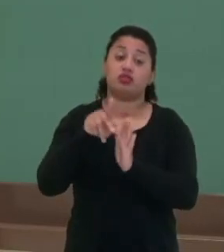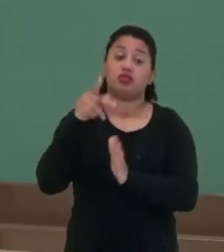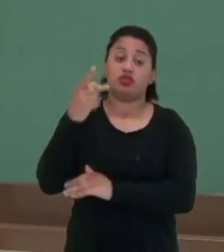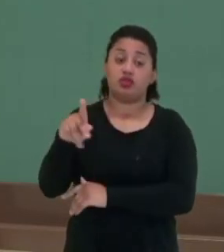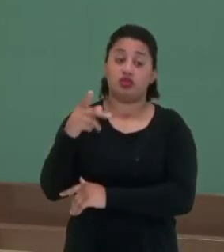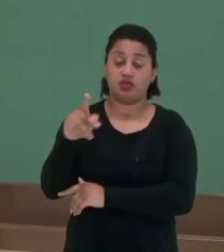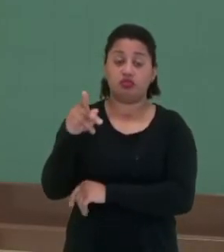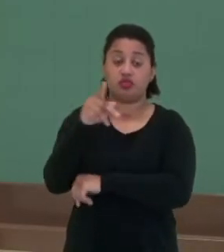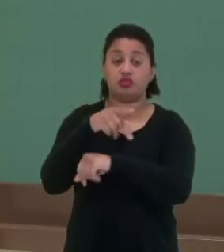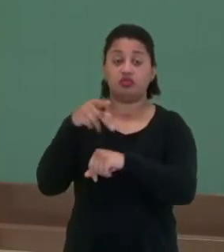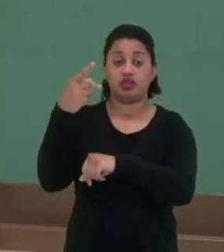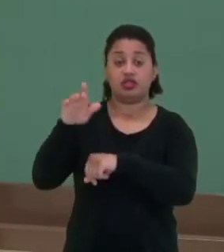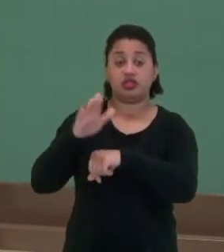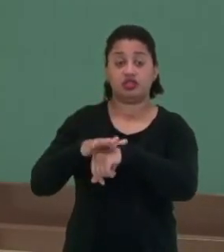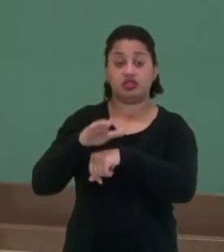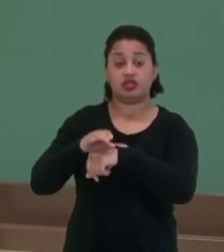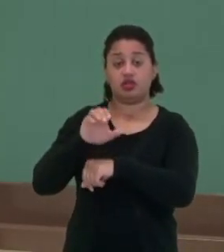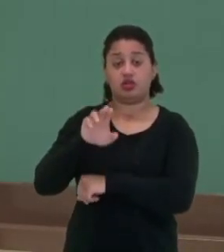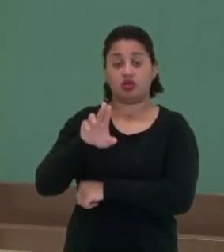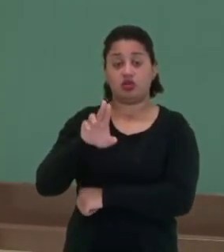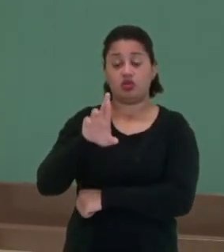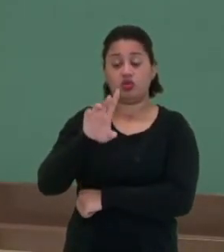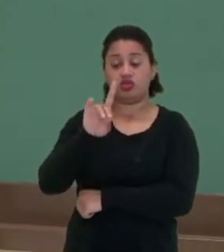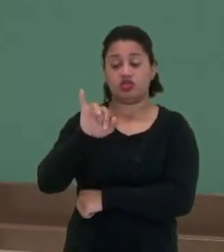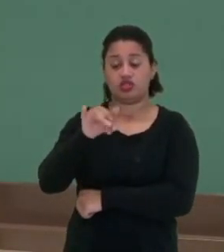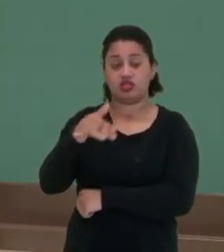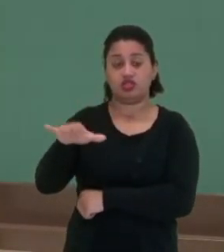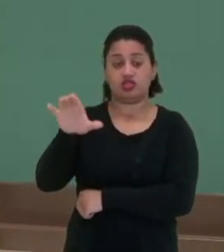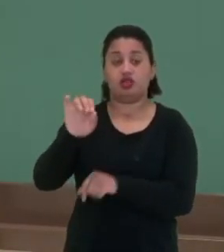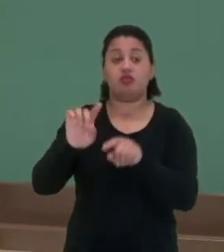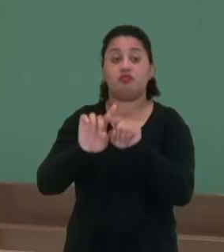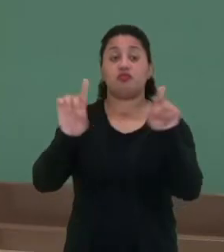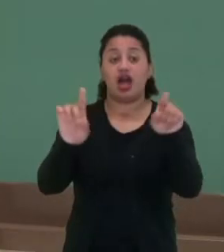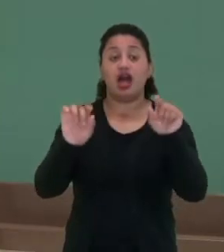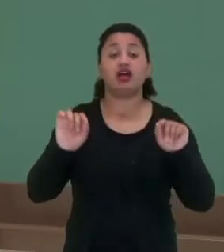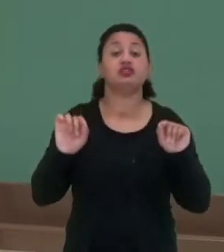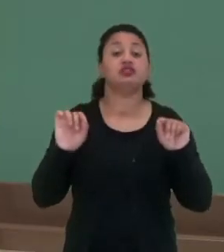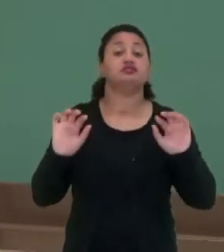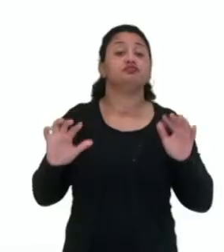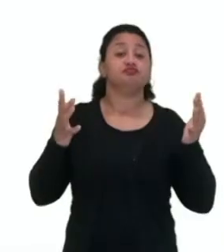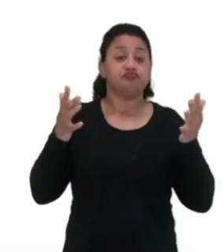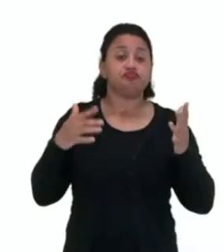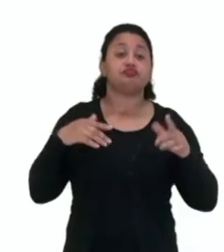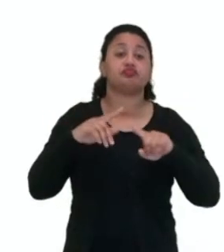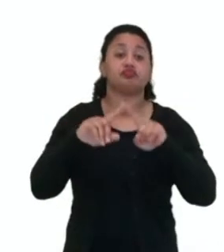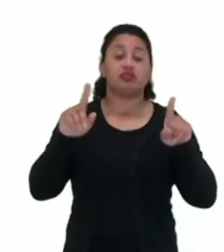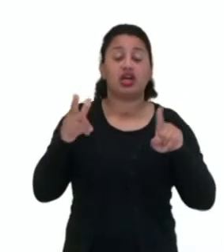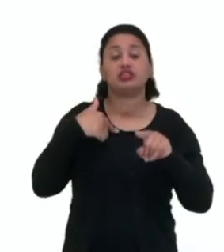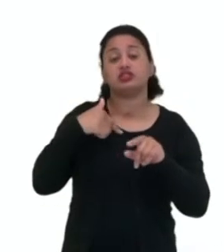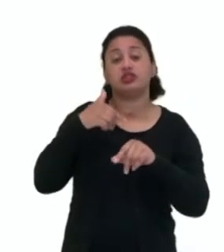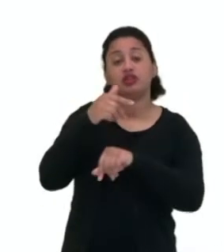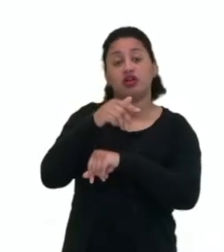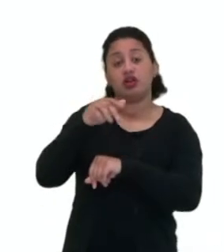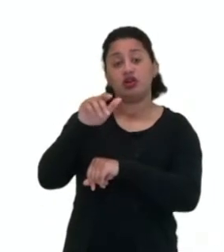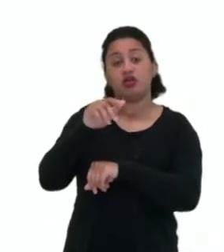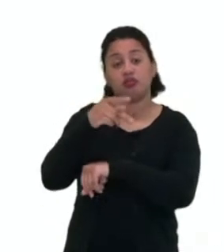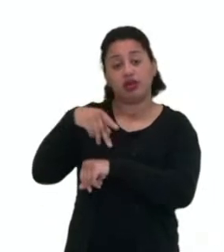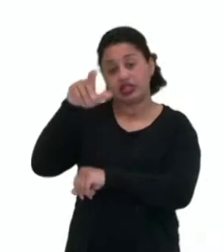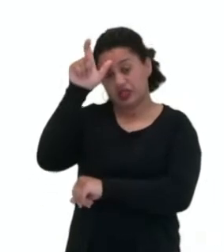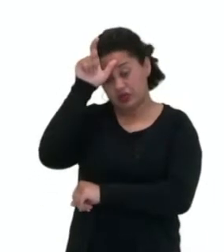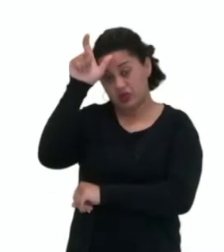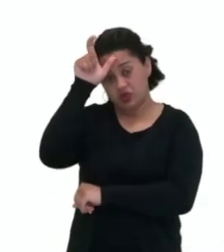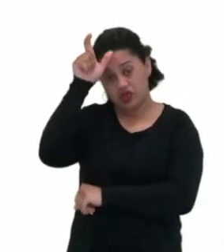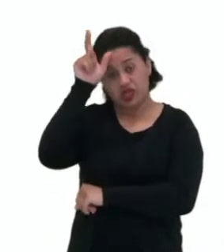de Kurdistão, terra dos curdos. Mas o que aconteceu? Entretanto, o Estado da Turquia não aceitou o